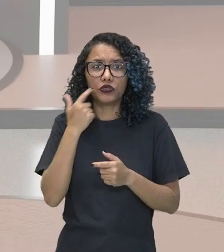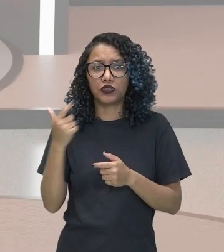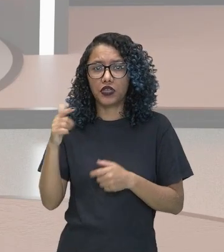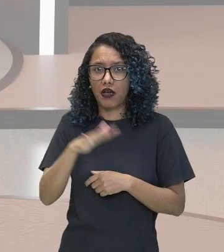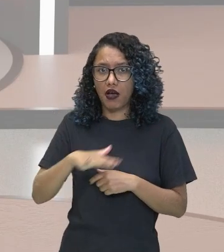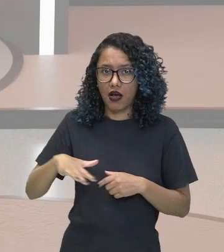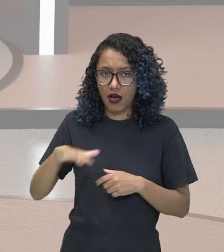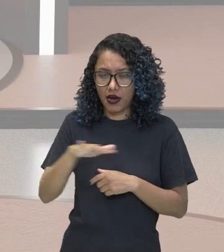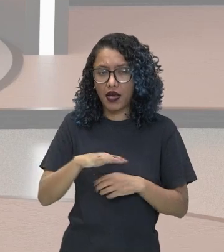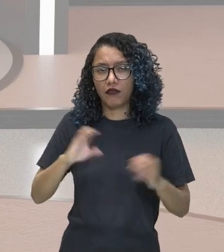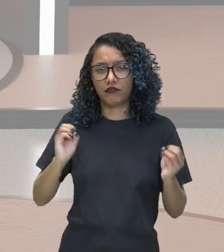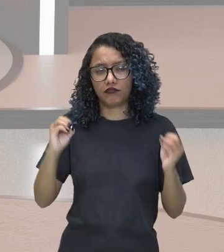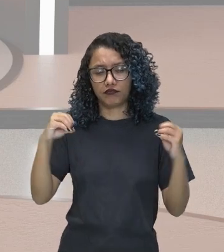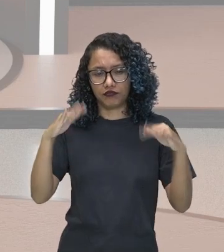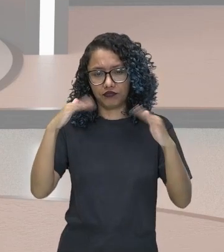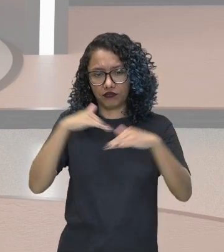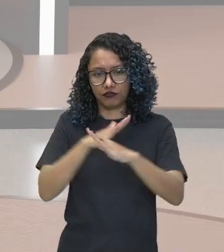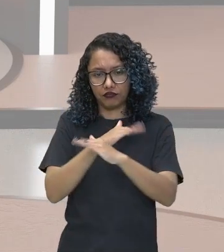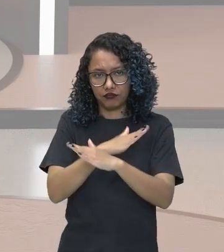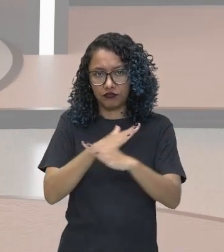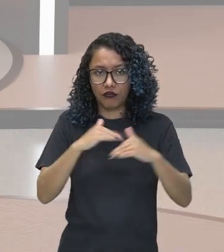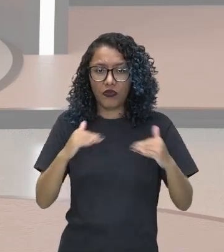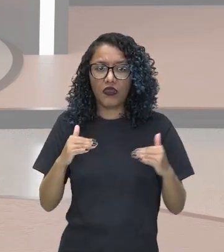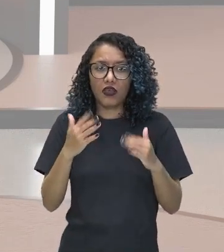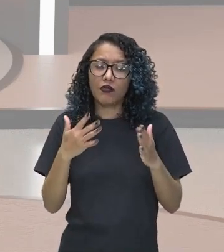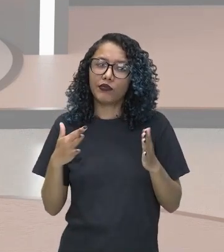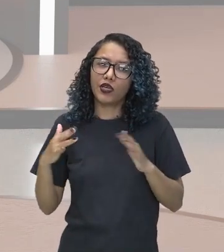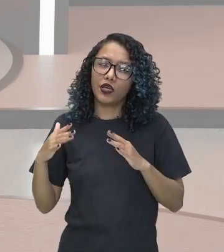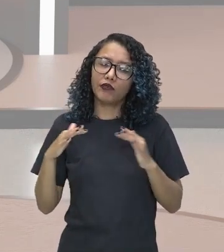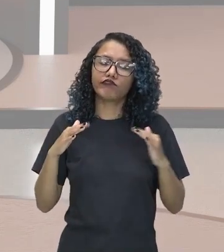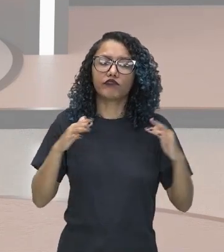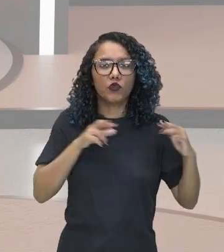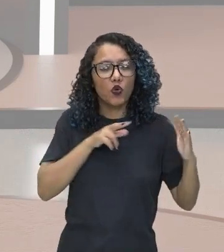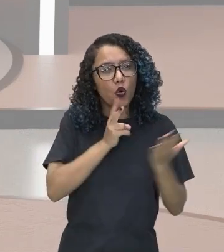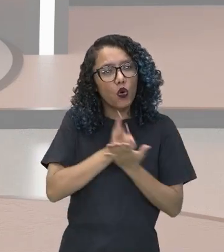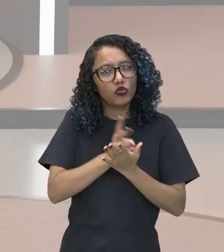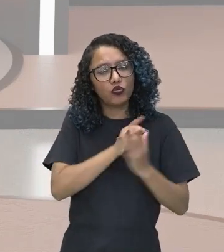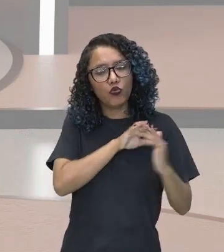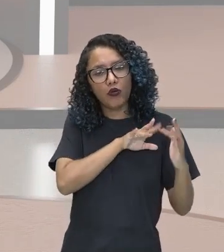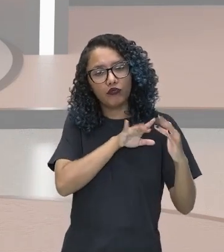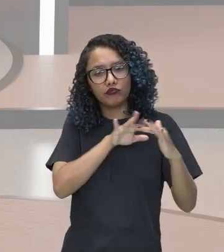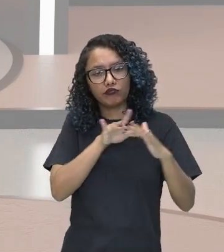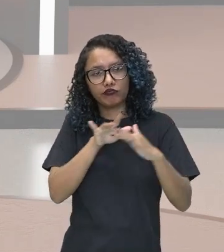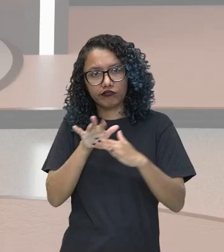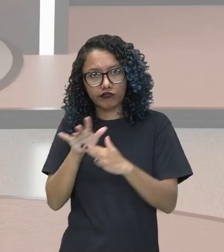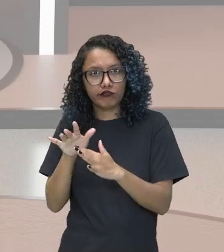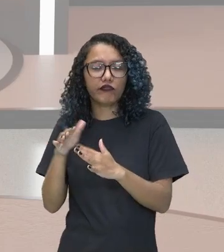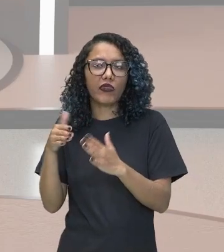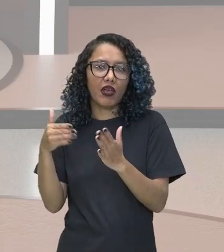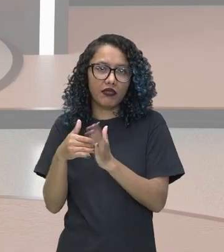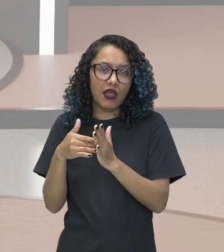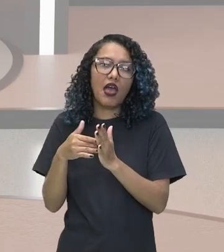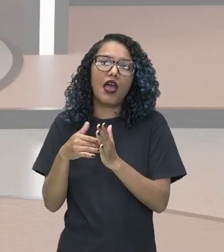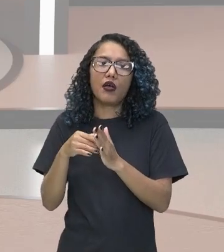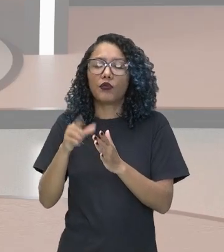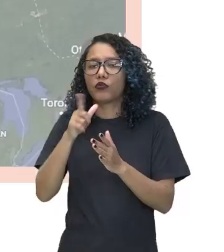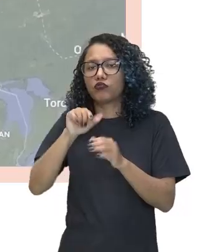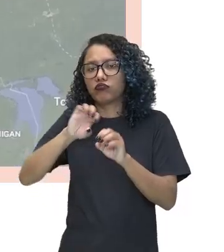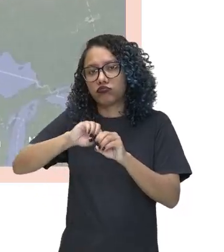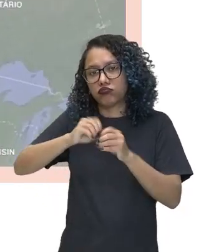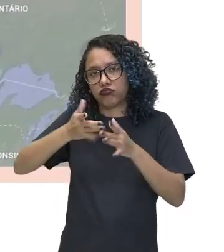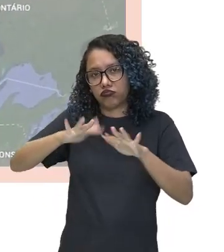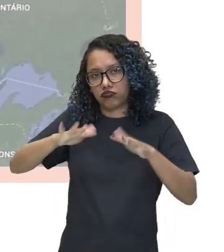Atlântico e vai seguir até chegar ao Oceano Pacífico. E é claro, como vocês já podem